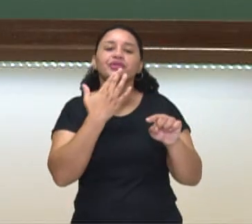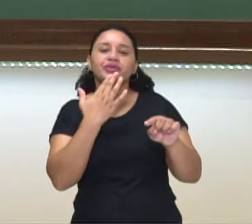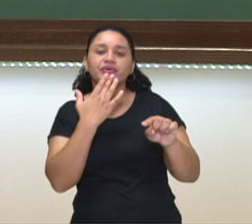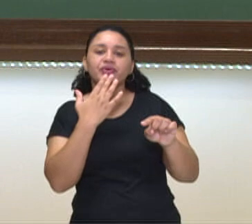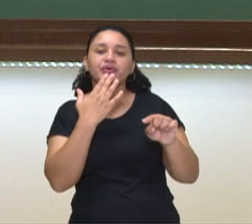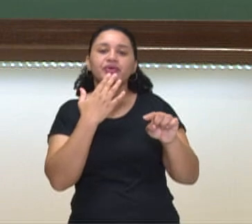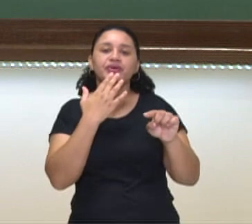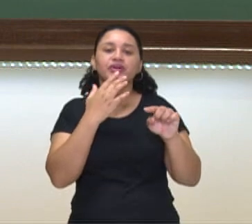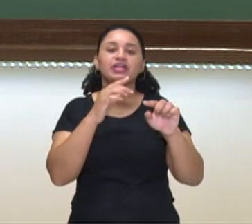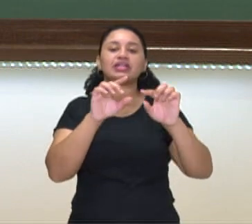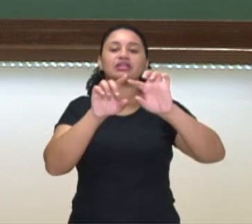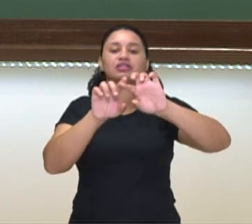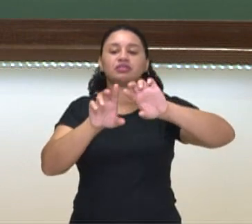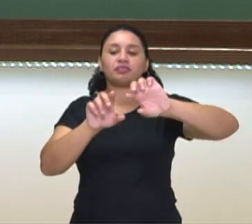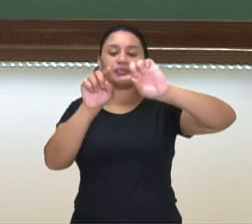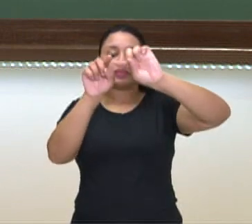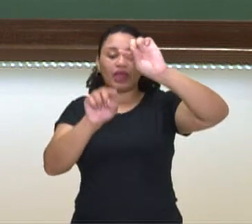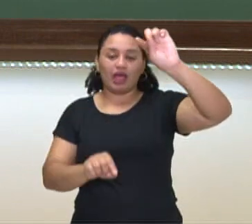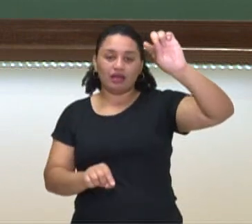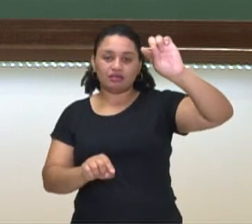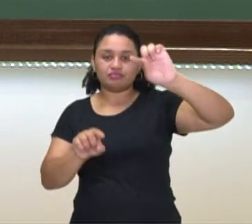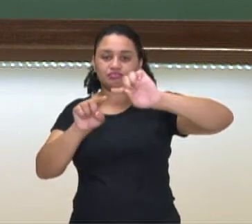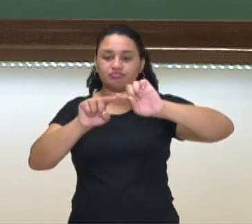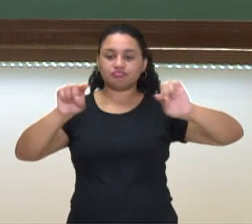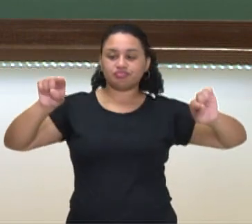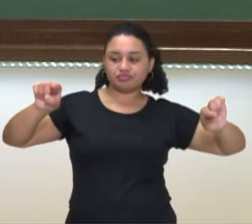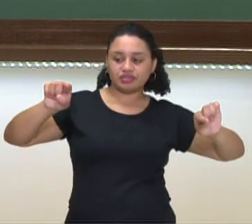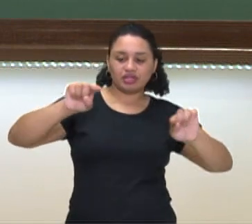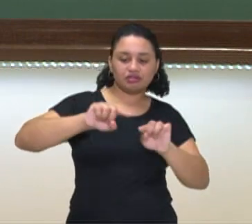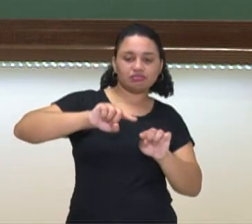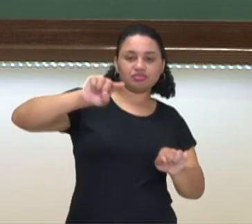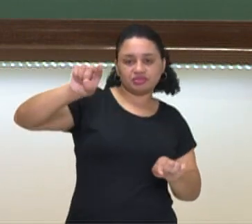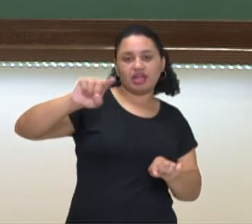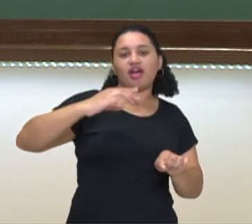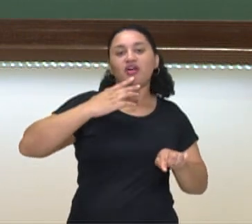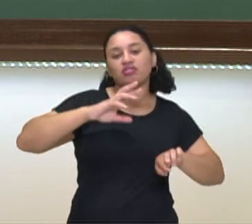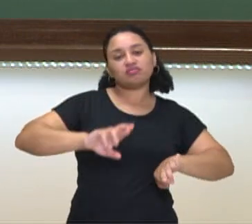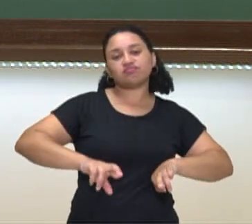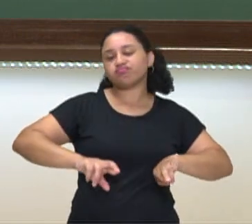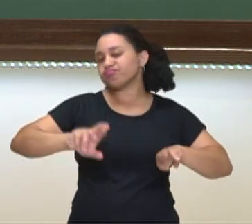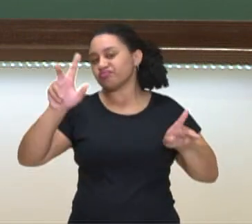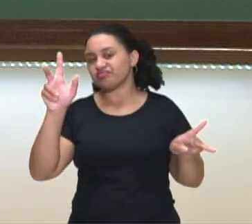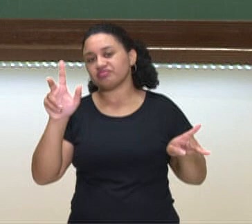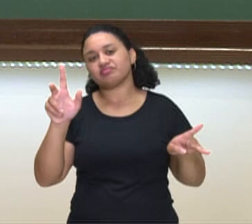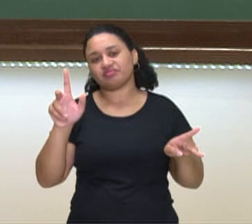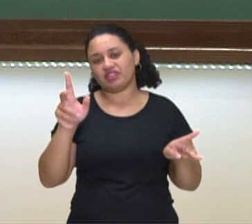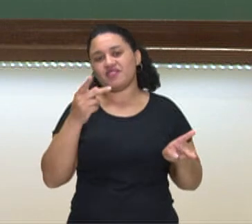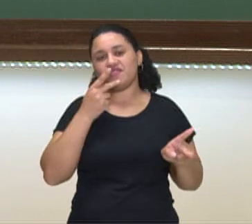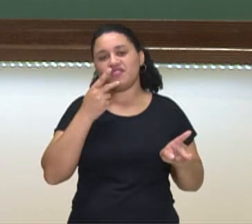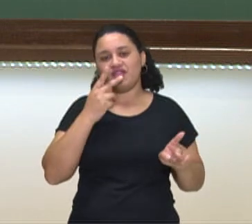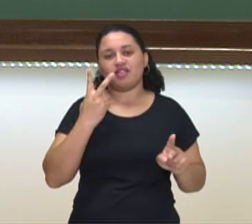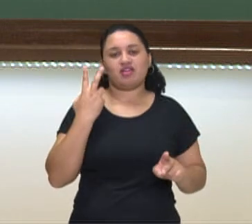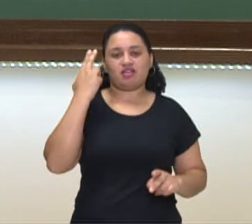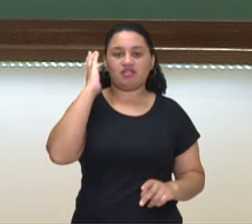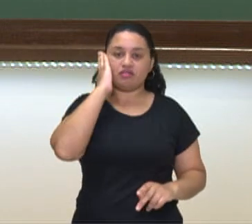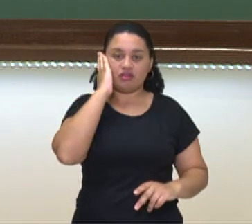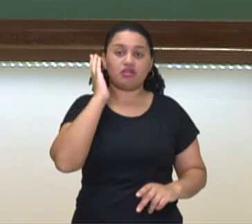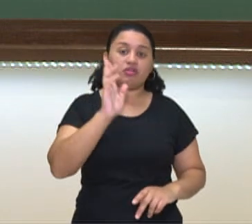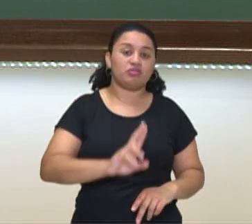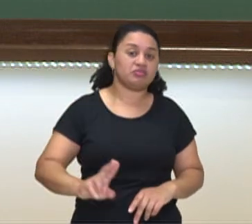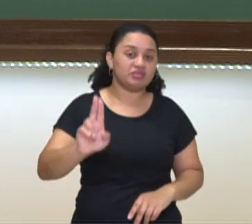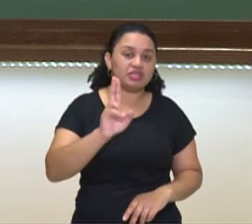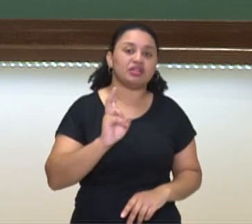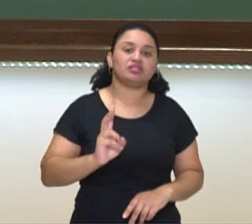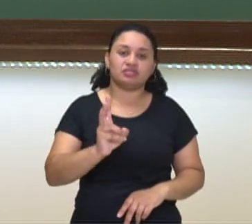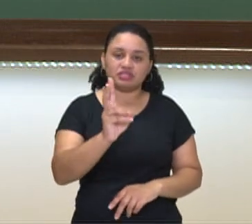no sentido contrário são as cores contrastantes, né, de que eu falei que Van Gogh utilizava